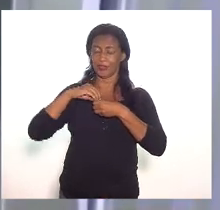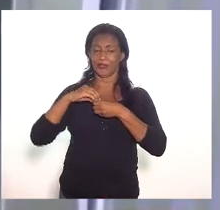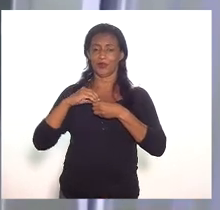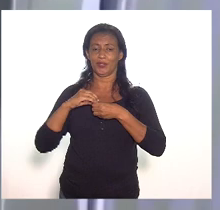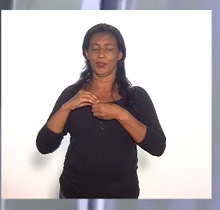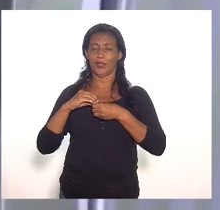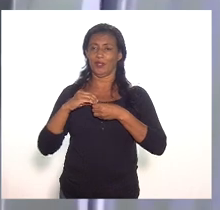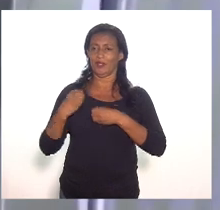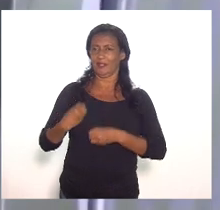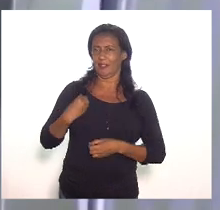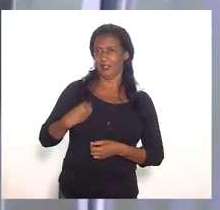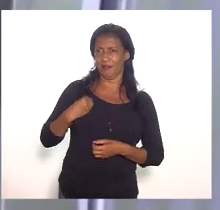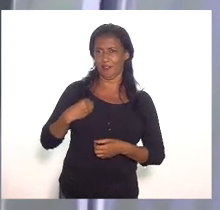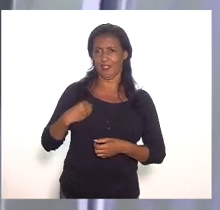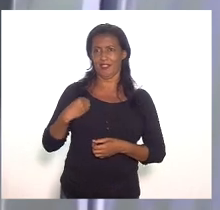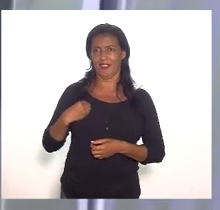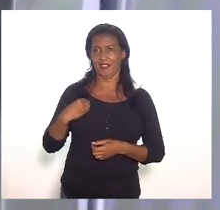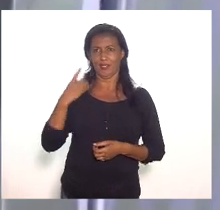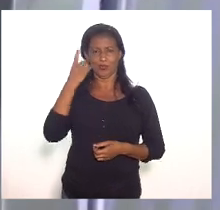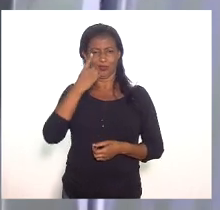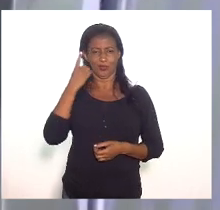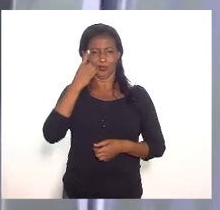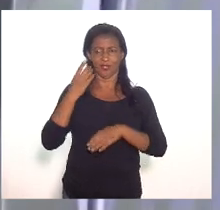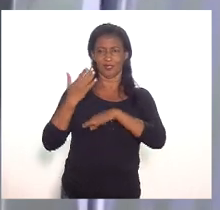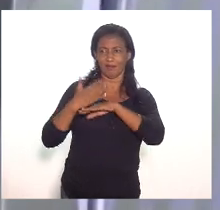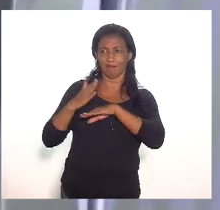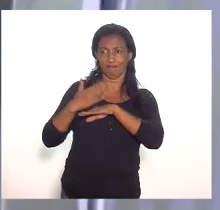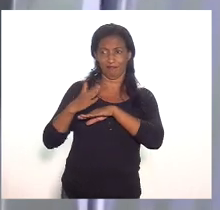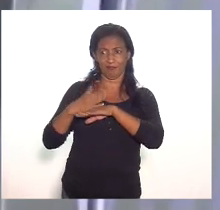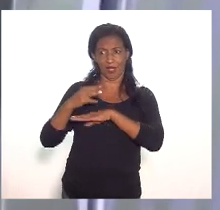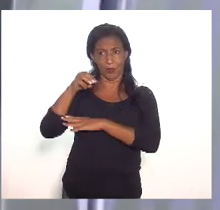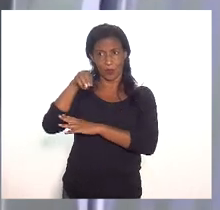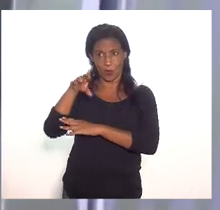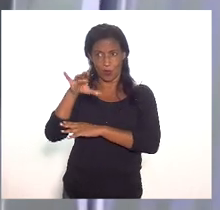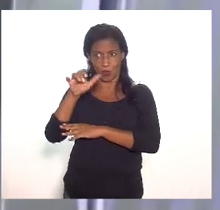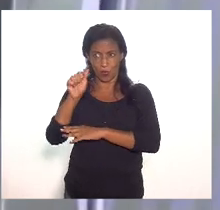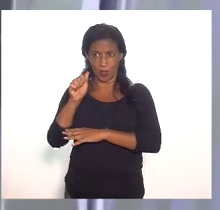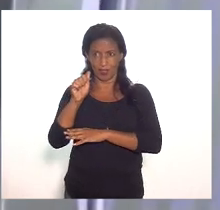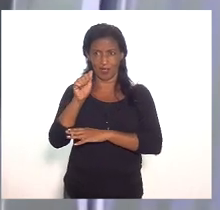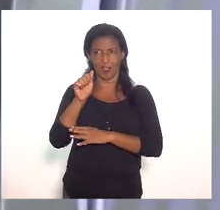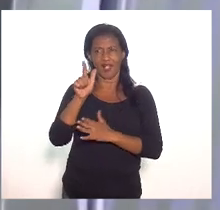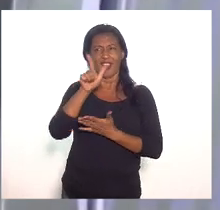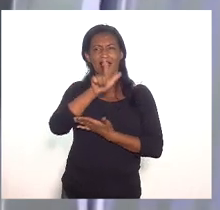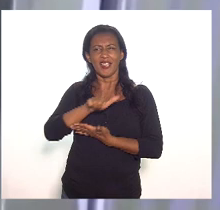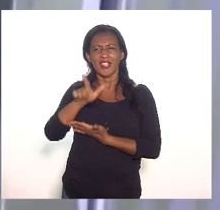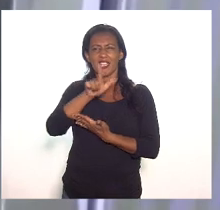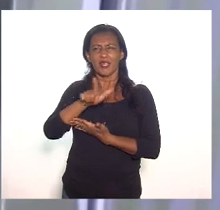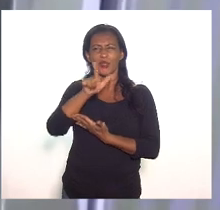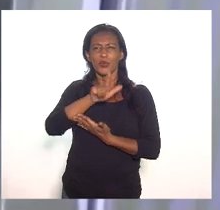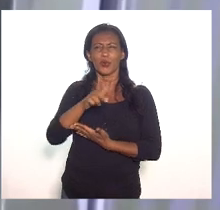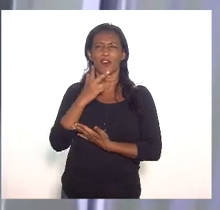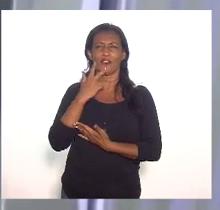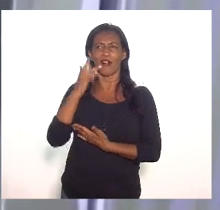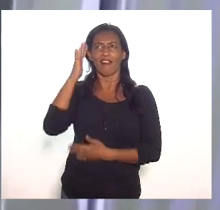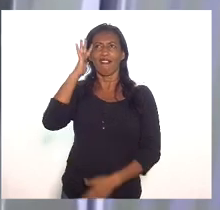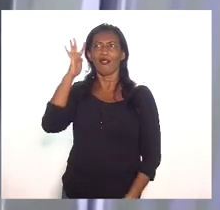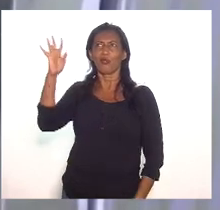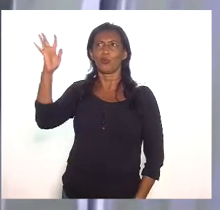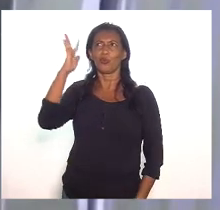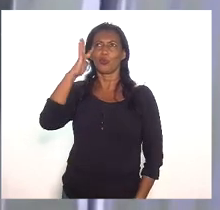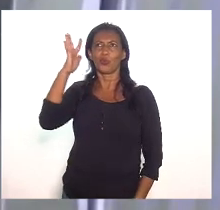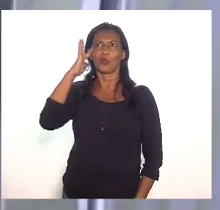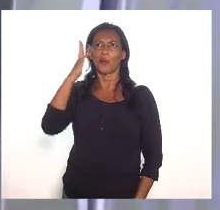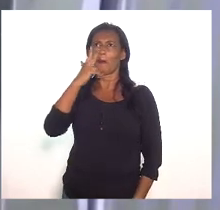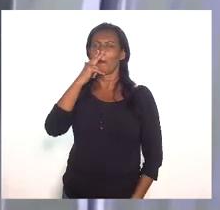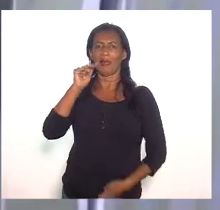estratégia, deputada Mônica Francisco, de se praticar algo que a literatura chama de ilusionismo social, apagamento